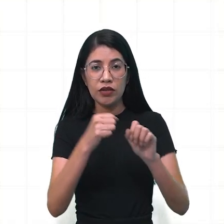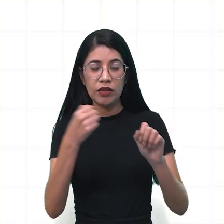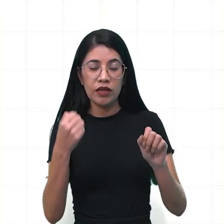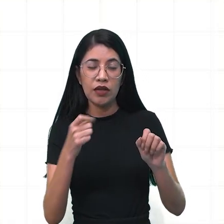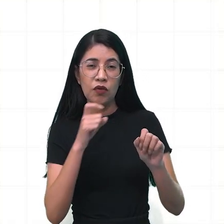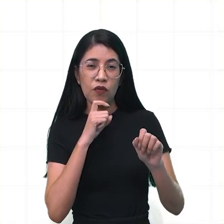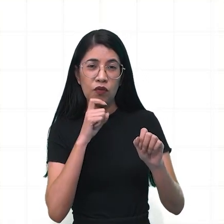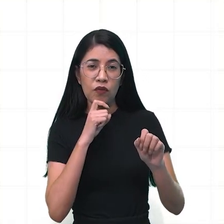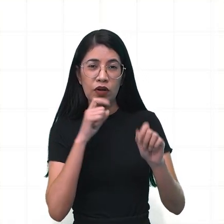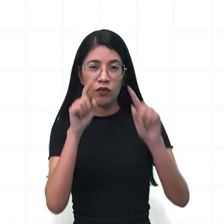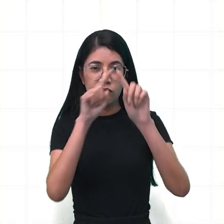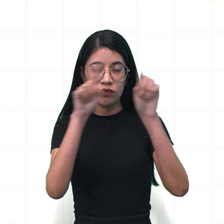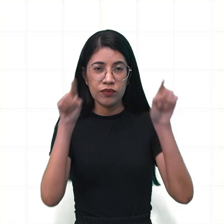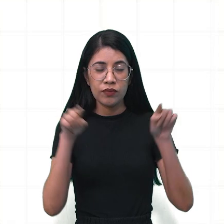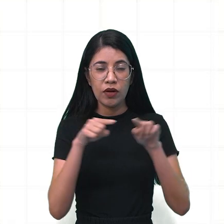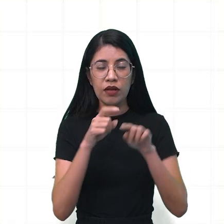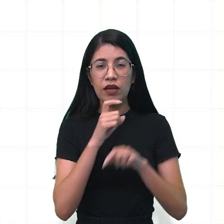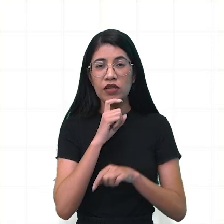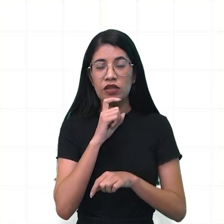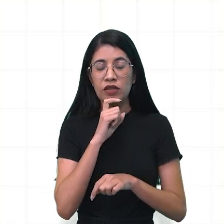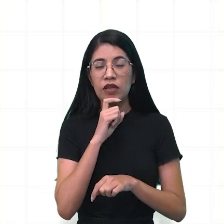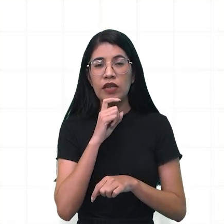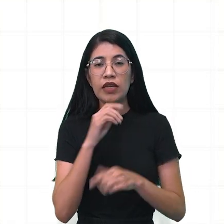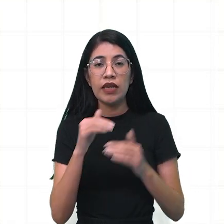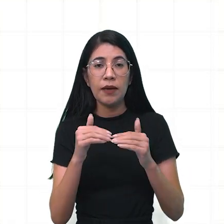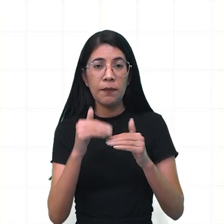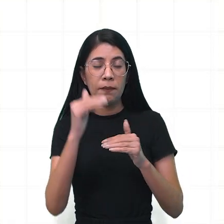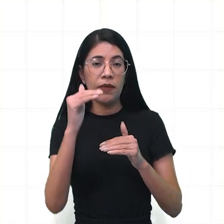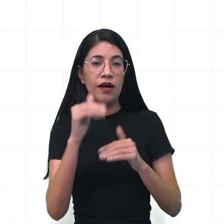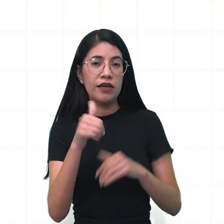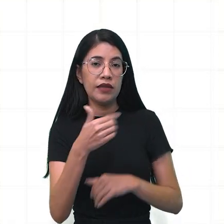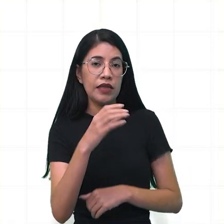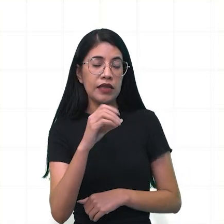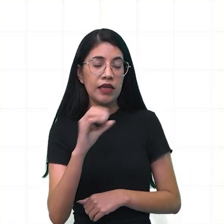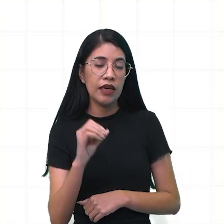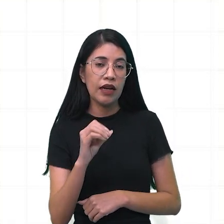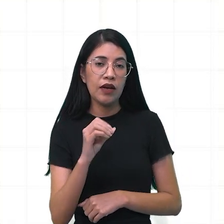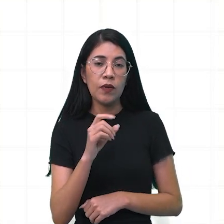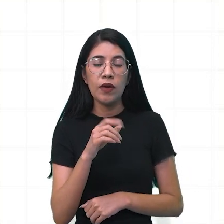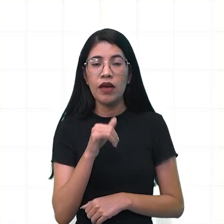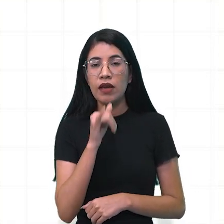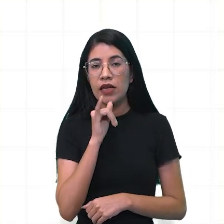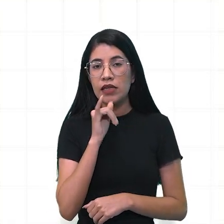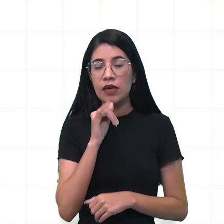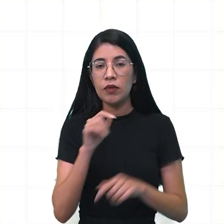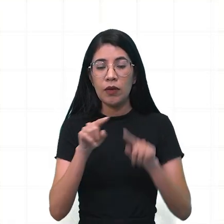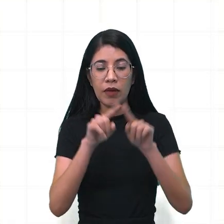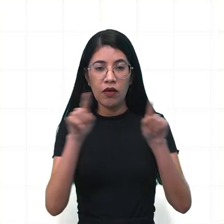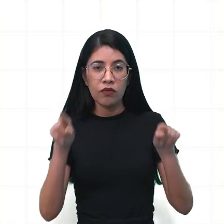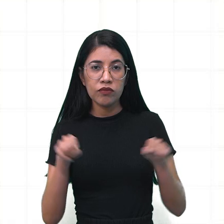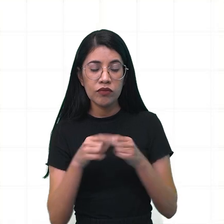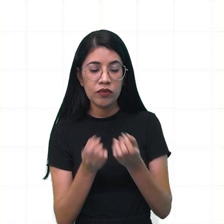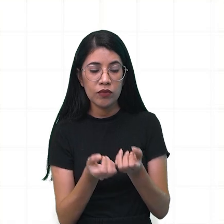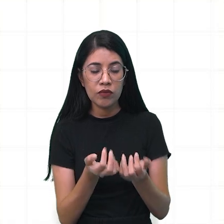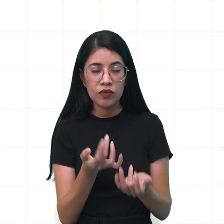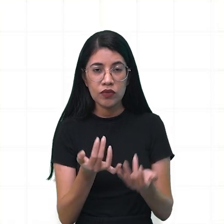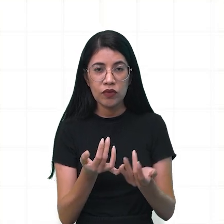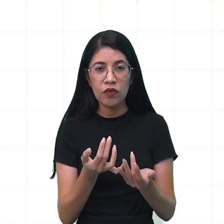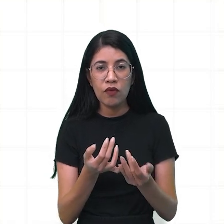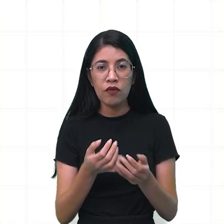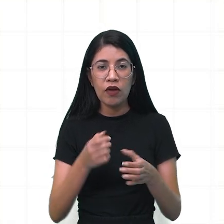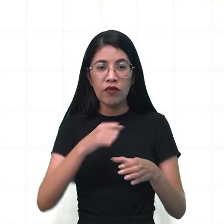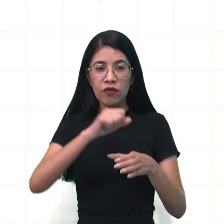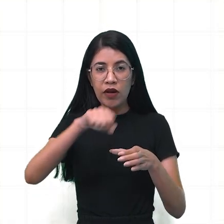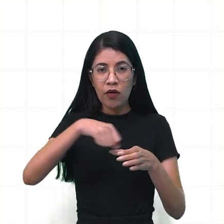por exemplo e acima de 100º como um forno forno de um fogão quando você coloca lá um bolo para